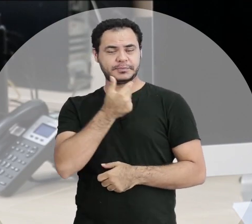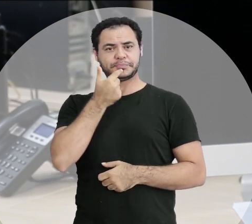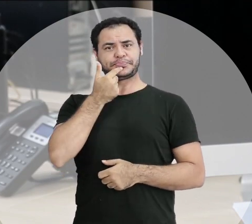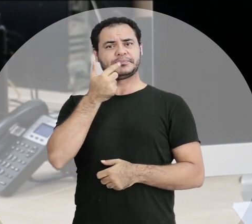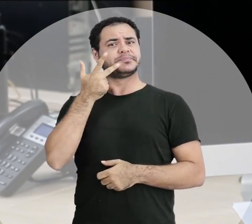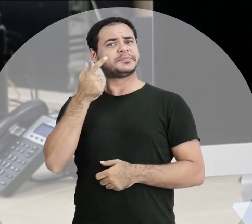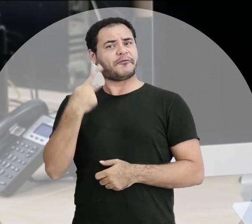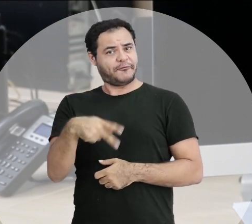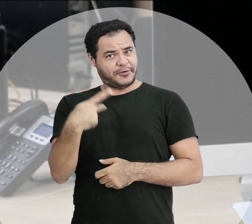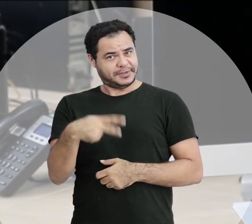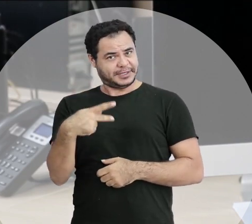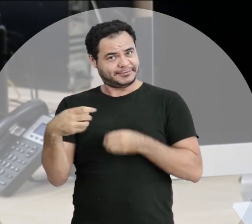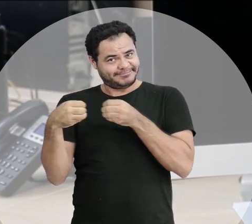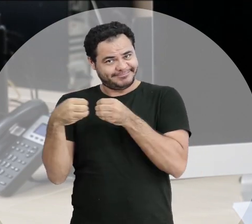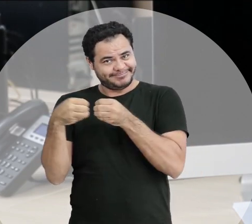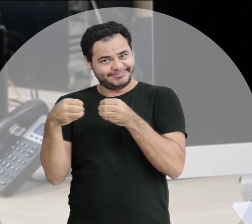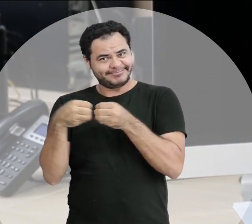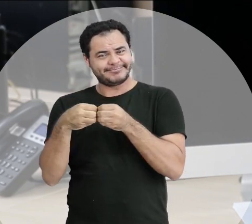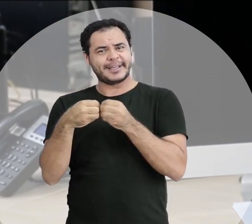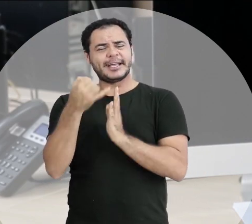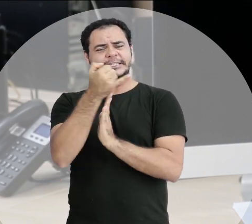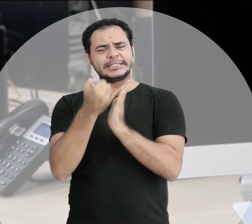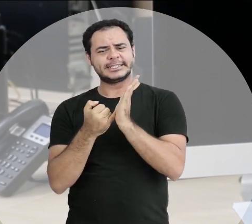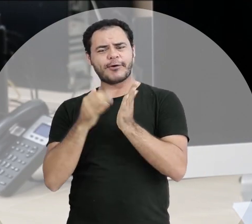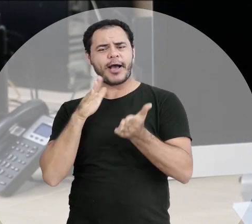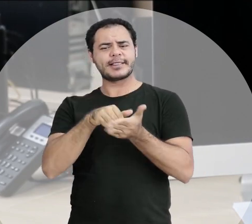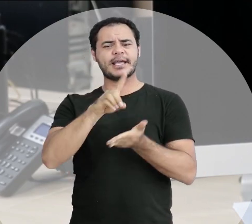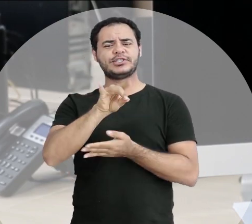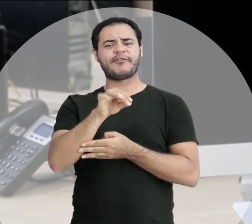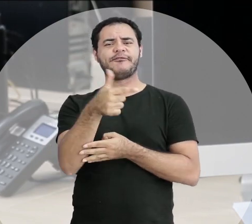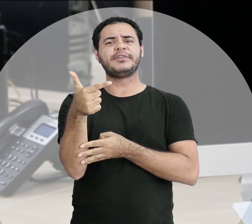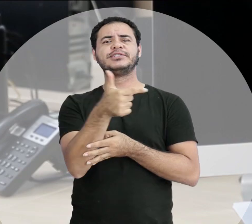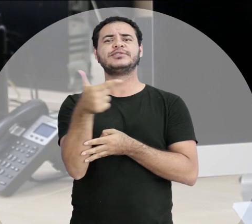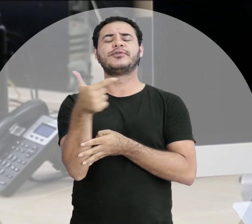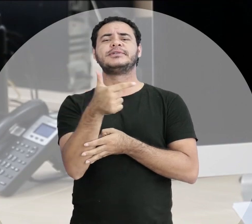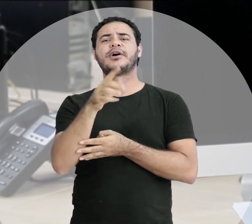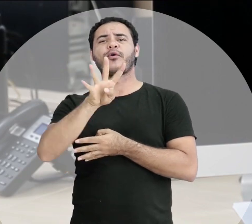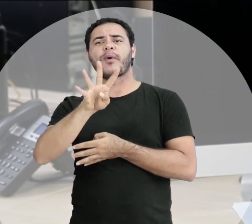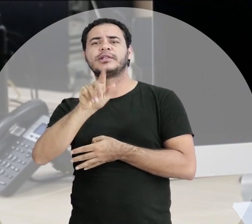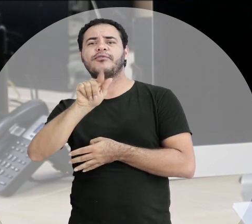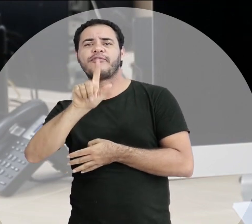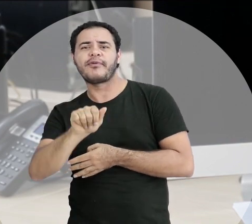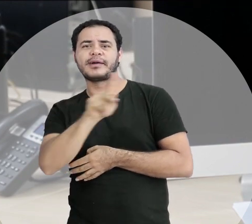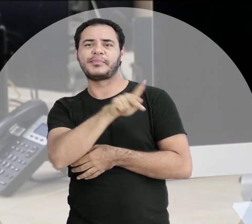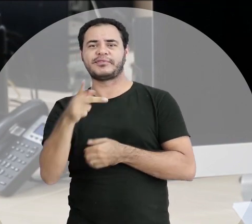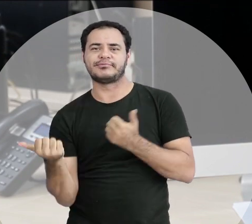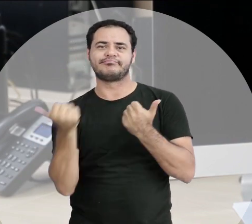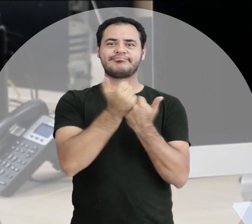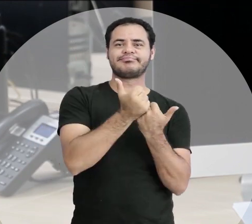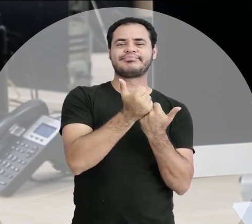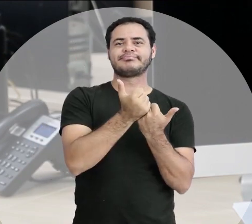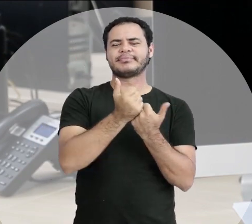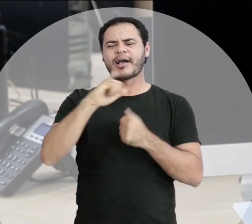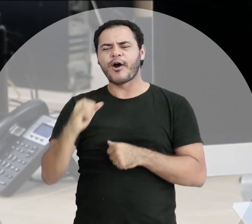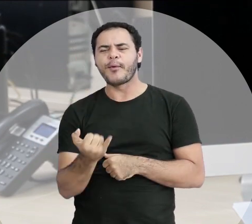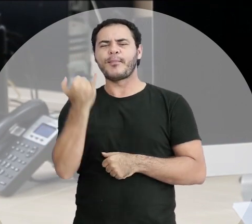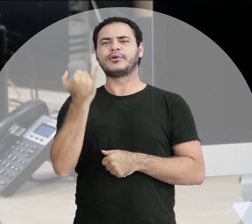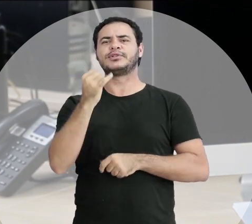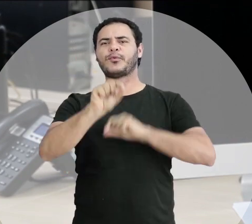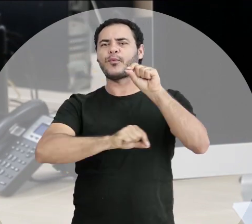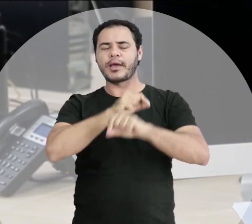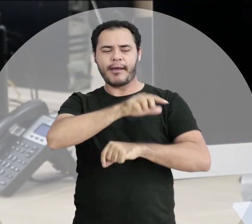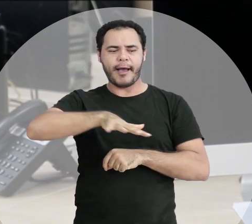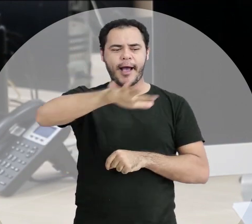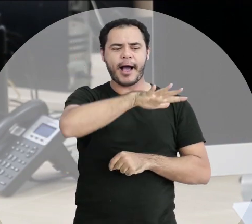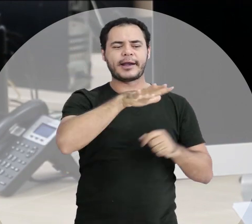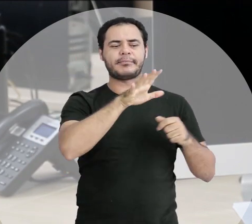aqui pertinho de Fortaleza, inscreve até o dia 22 para 4 vagas de professor substituto. As oportunidades contemplam